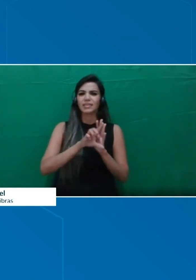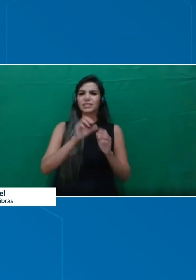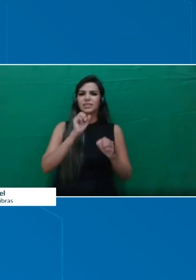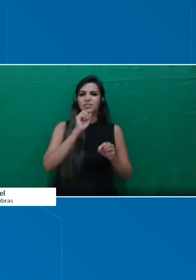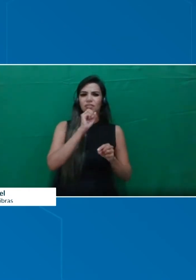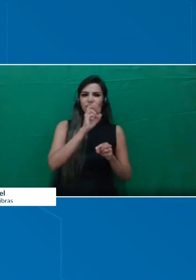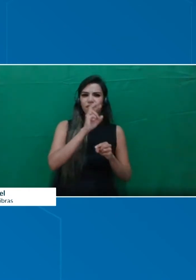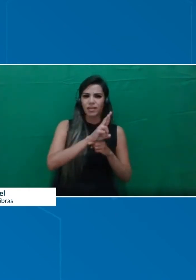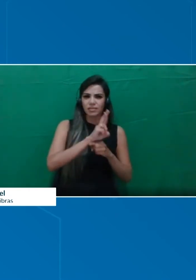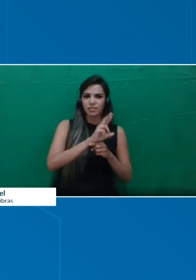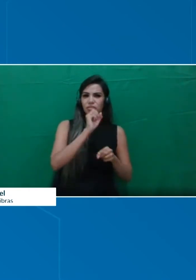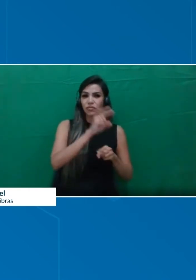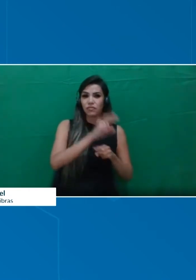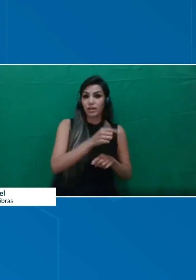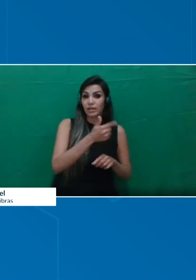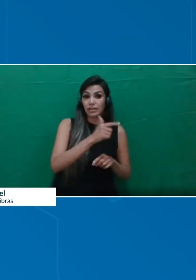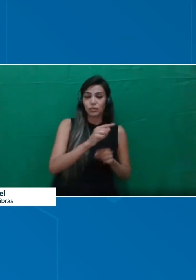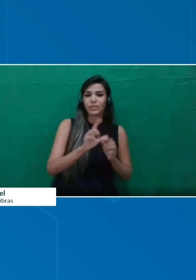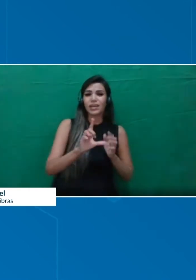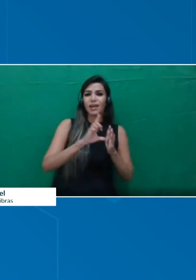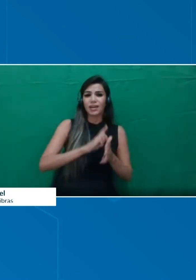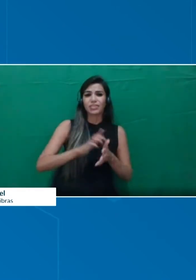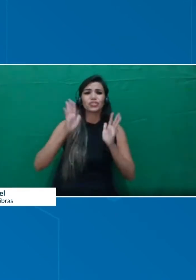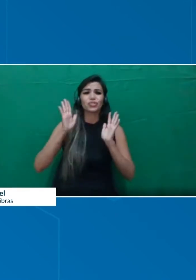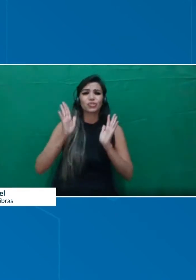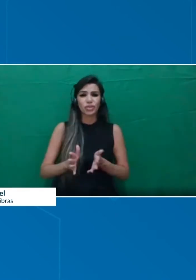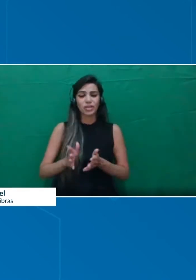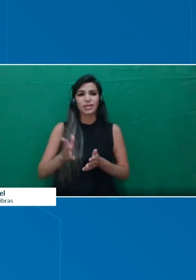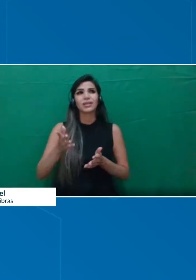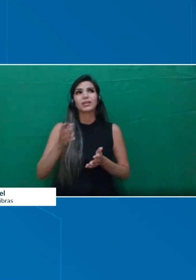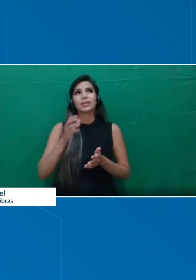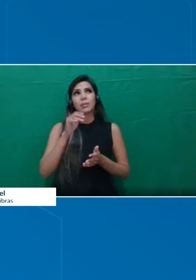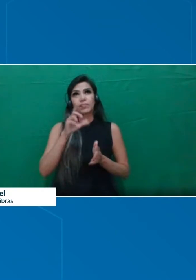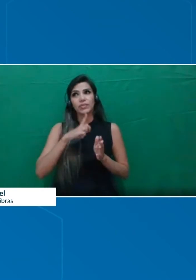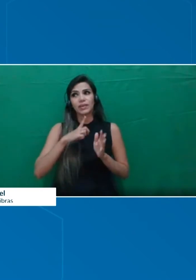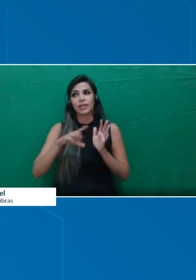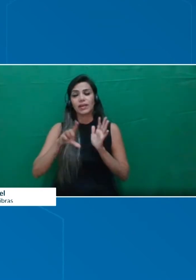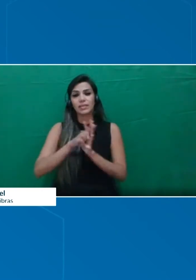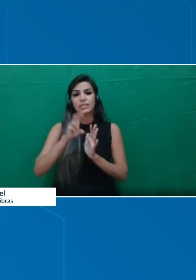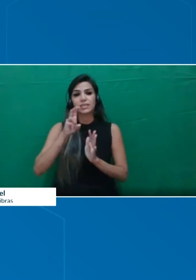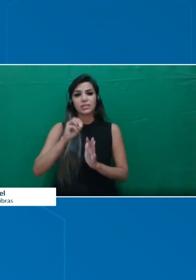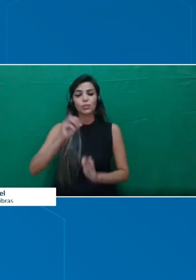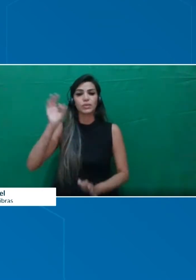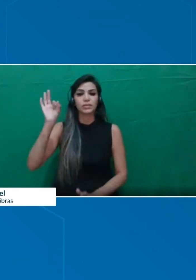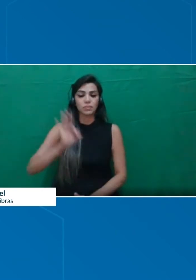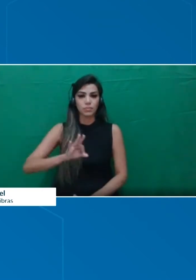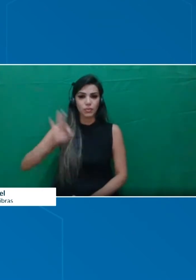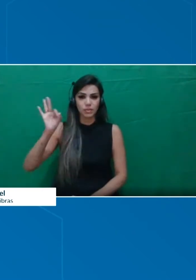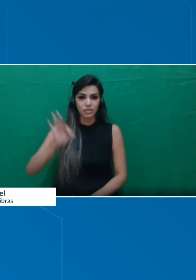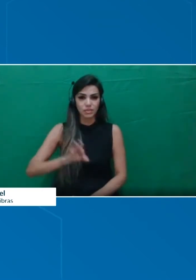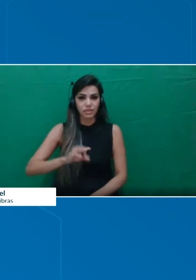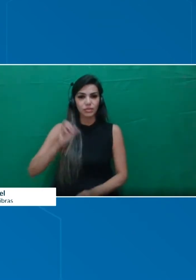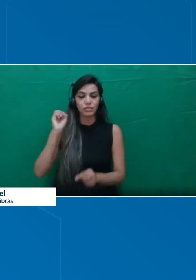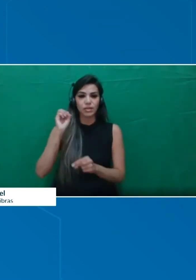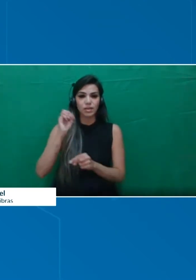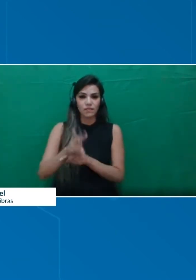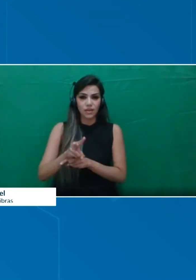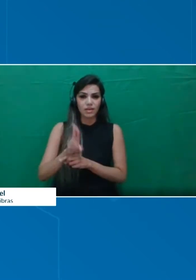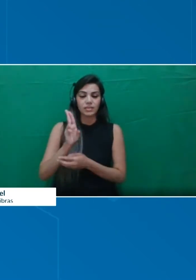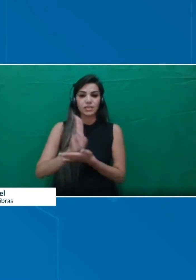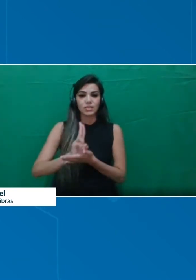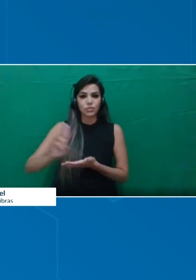determina que 50% das vagas das universidades públicas, das universidades federais,